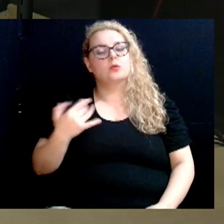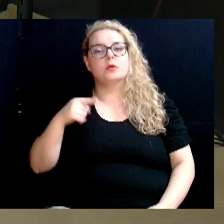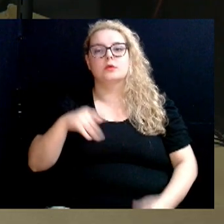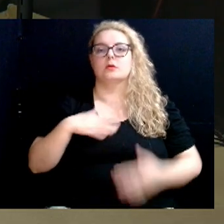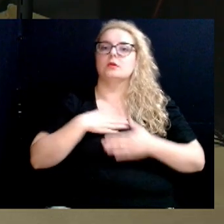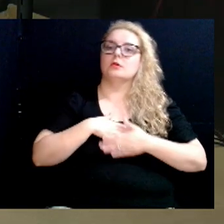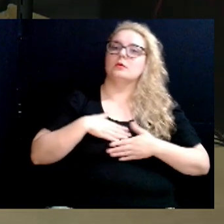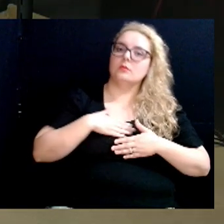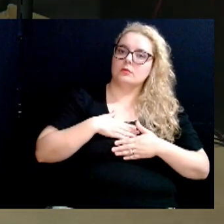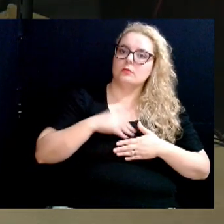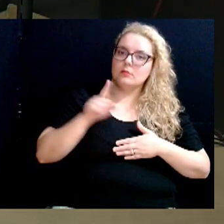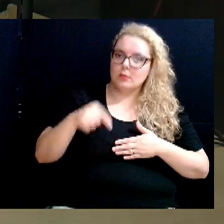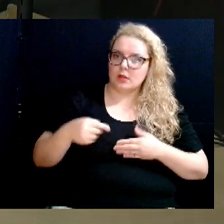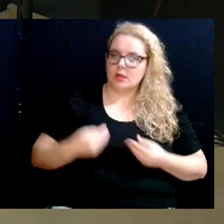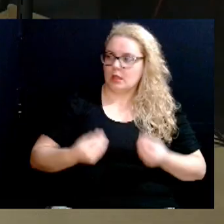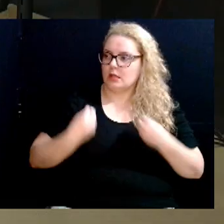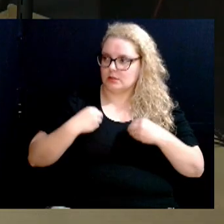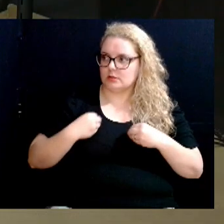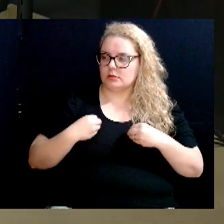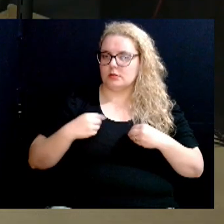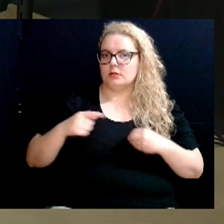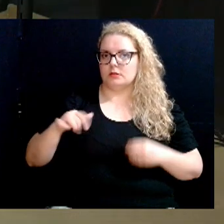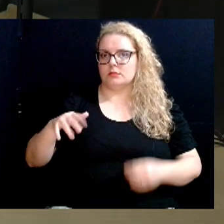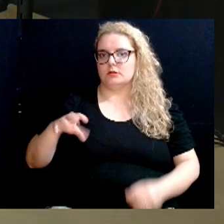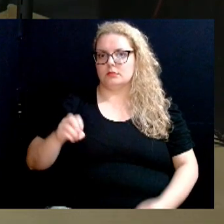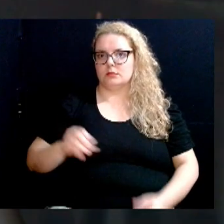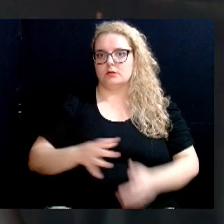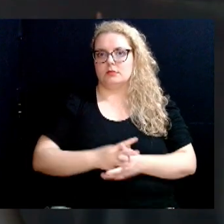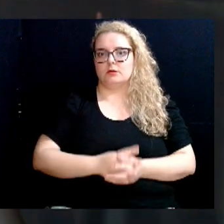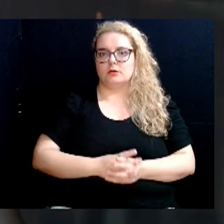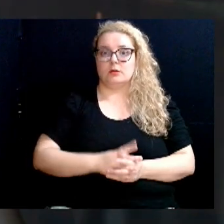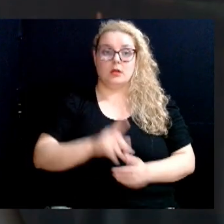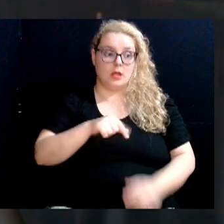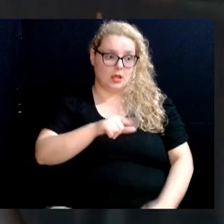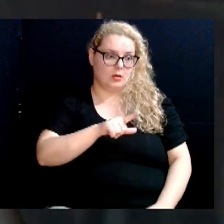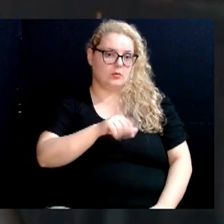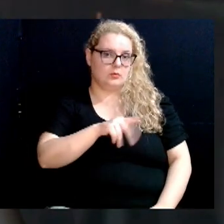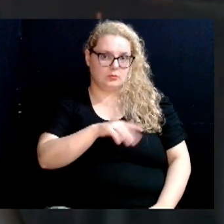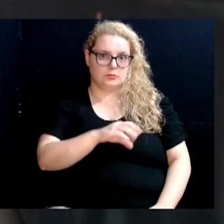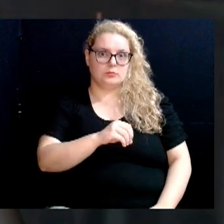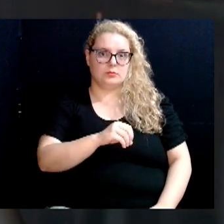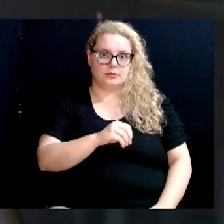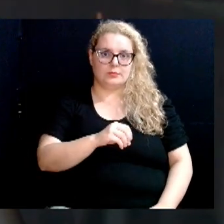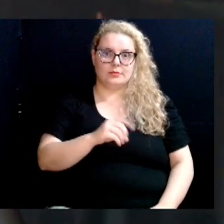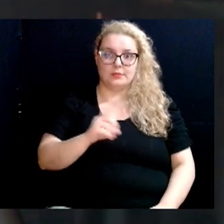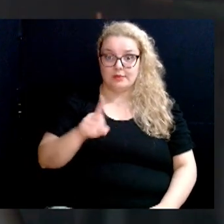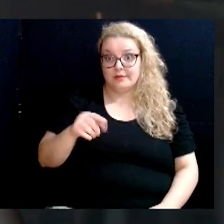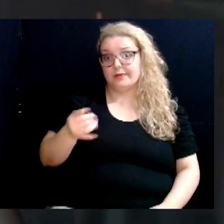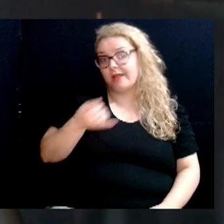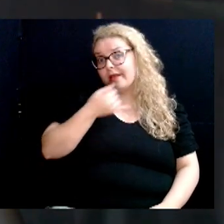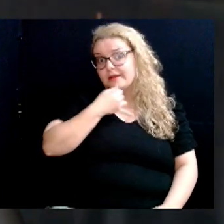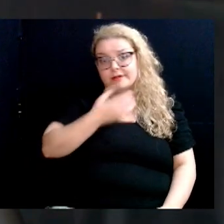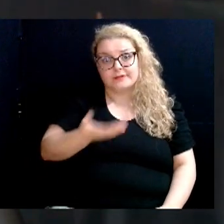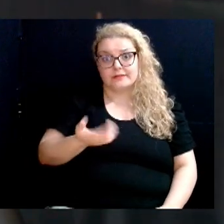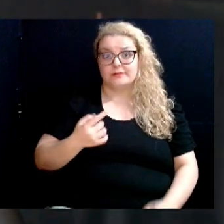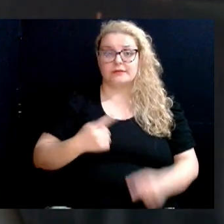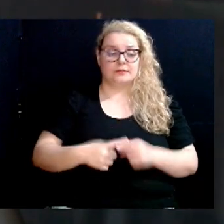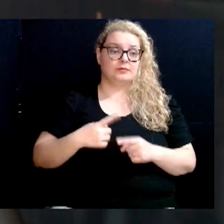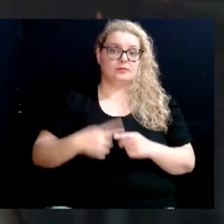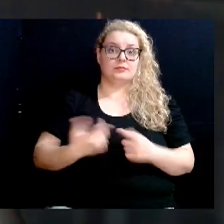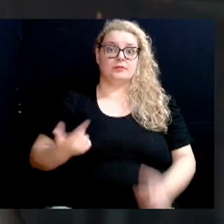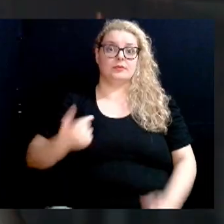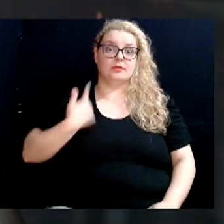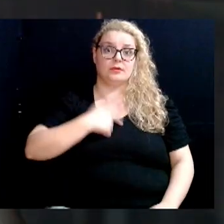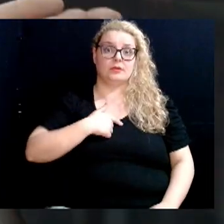dar também esse luxo, né, Amanda? É um luxo hoje e isso é muito triste, né? Porque nós somos seres ritualísticos. O que você